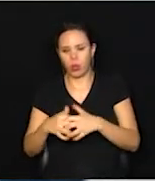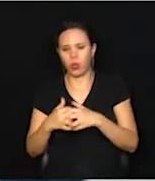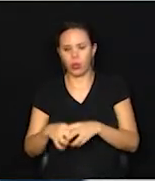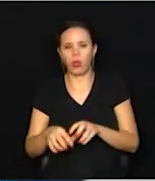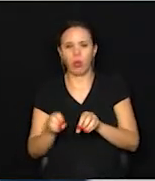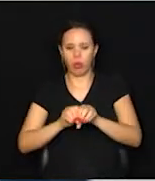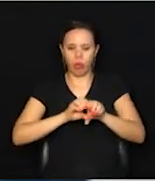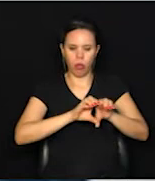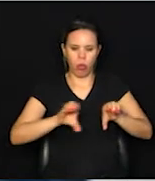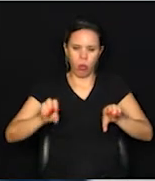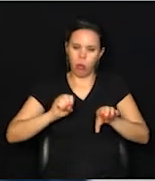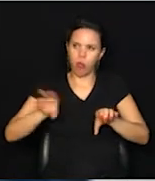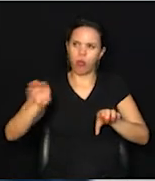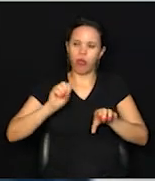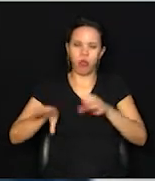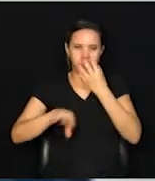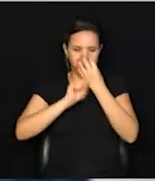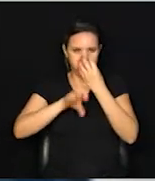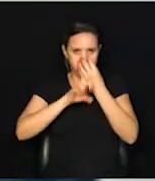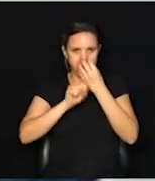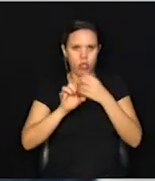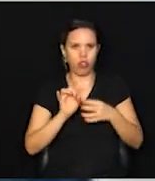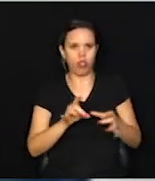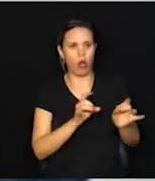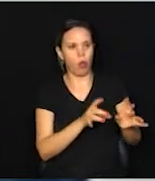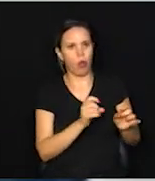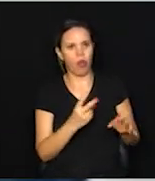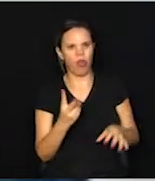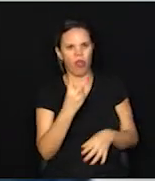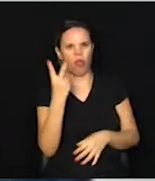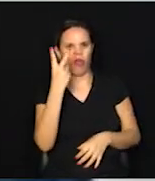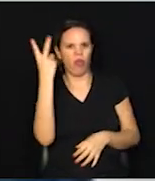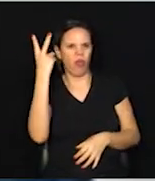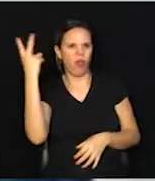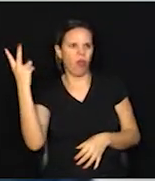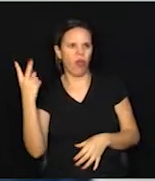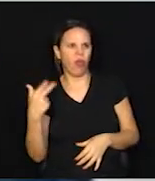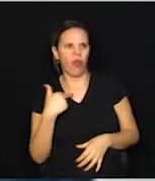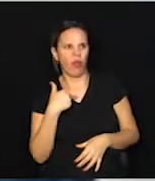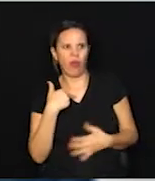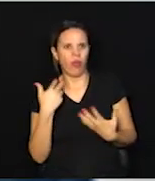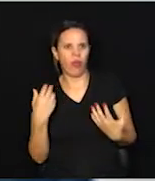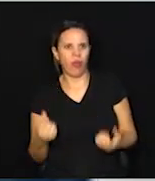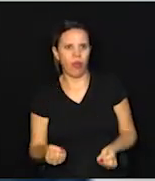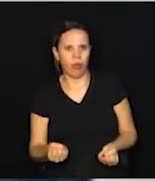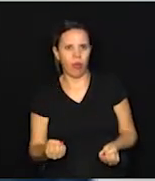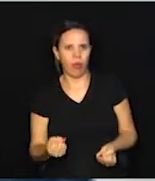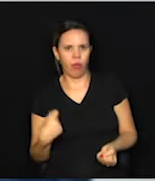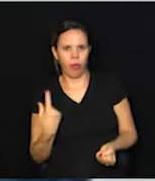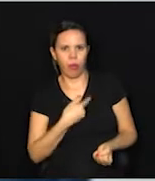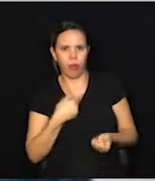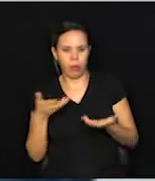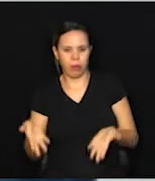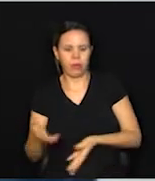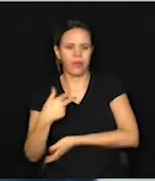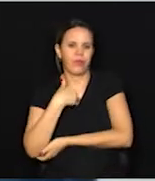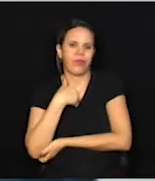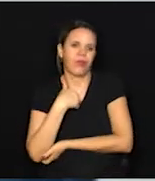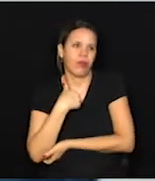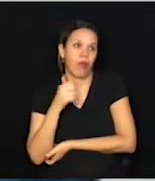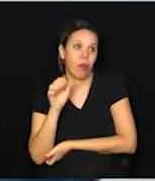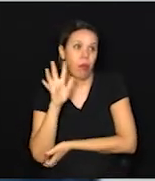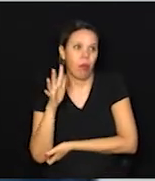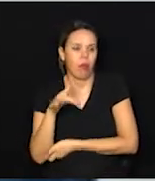essa só tinha disponibilidade para venda por um preço absolutamente inexequível, pelo menos para a gente aqui. E